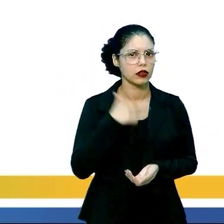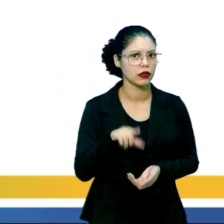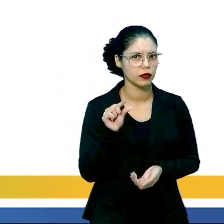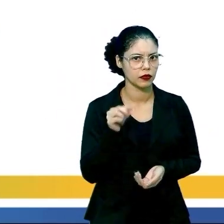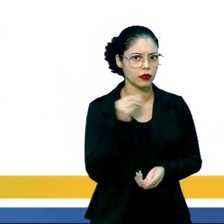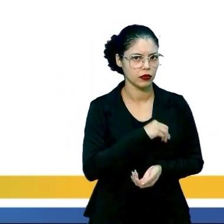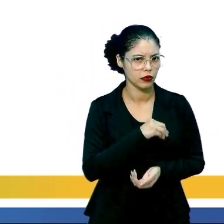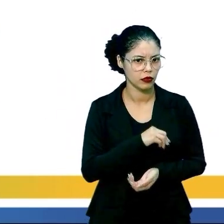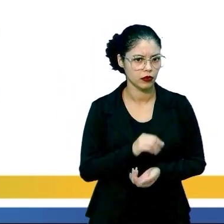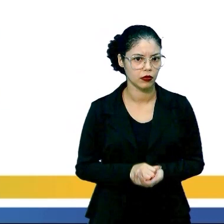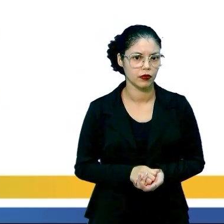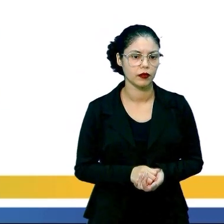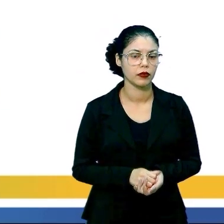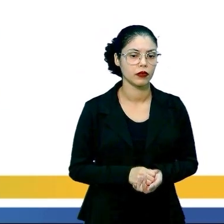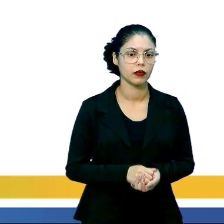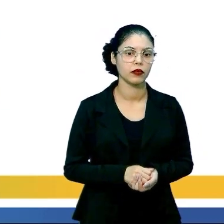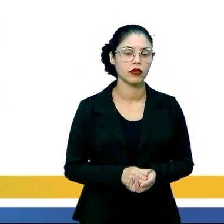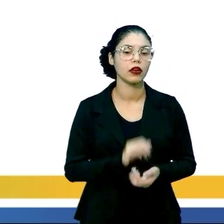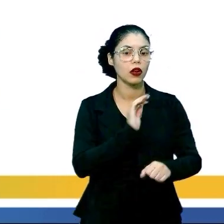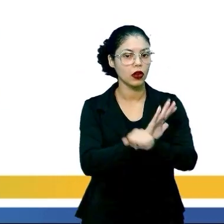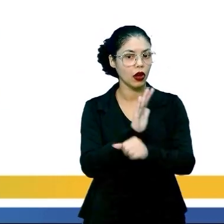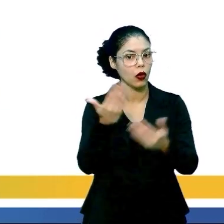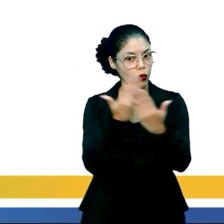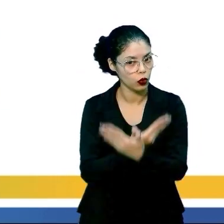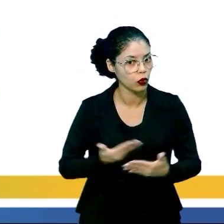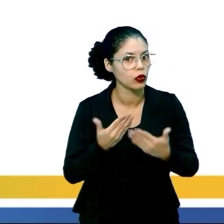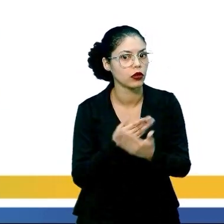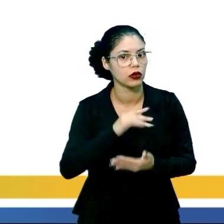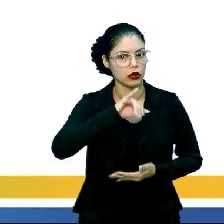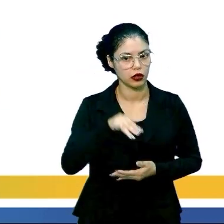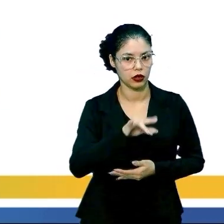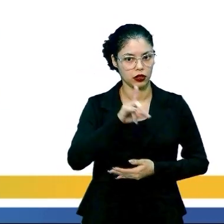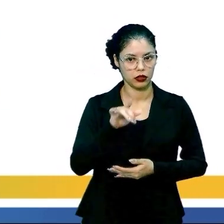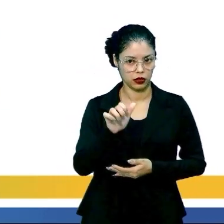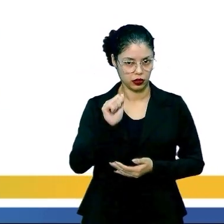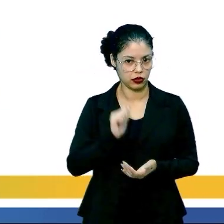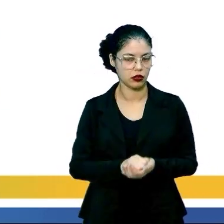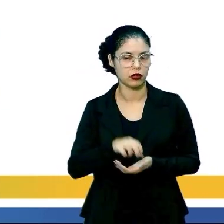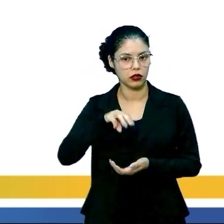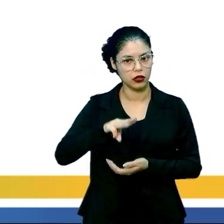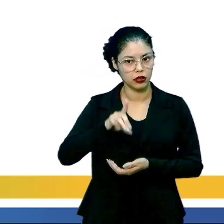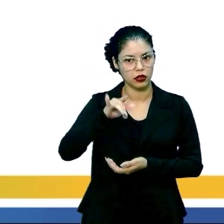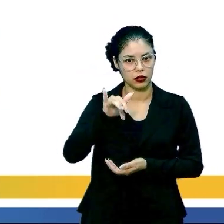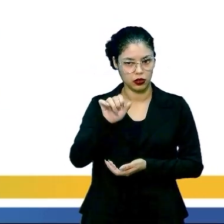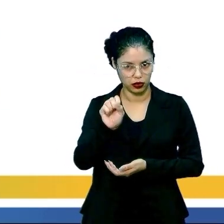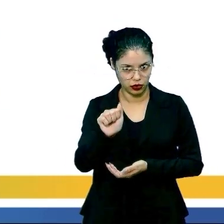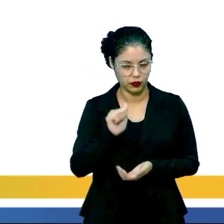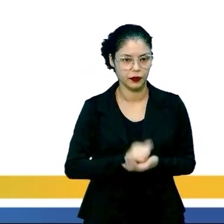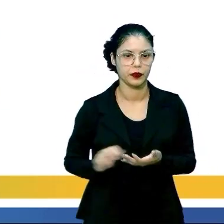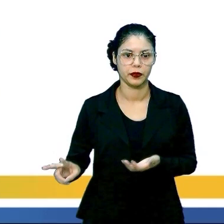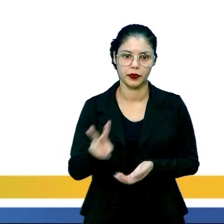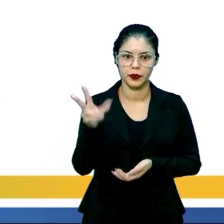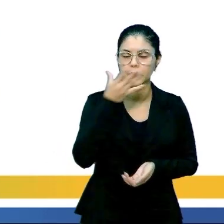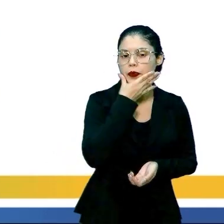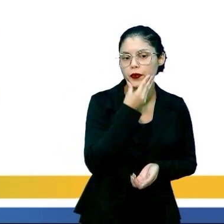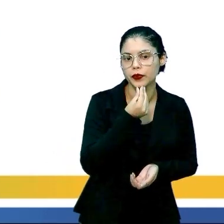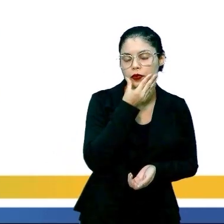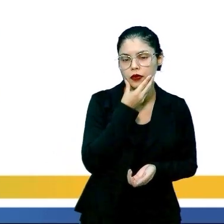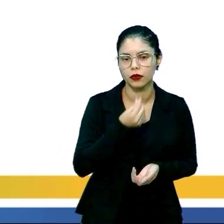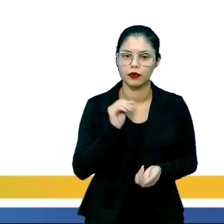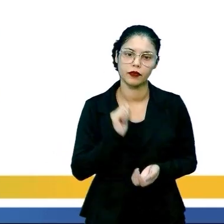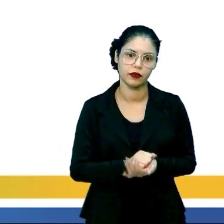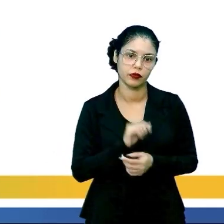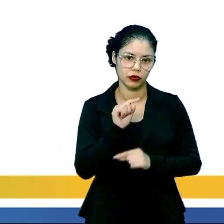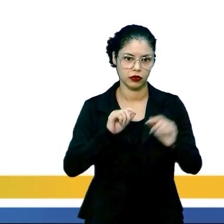pouco. Letra E, contribuiu para a preservação das jazidas de minerais